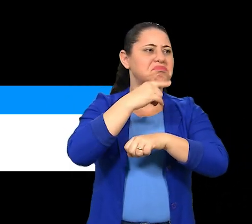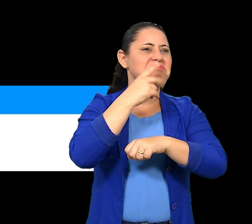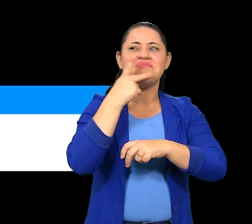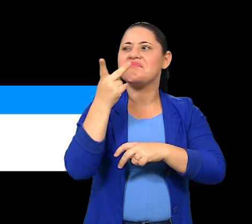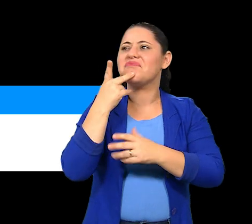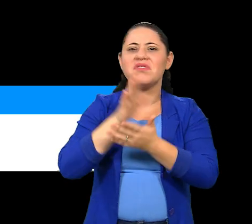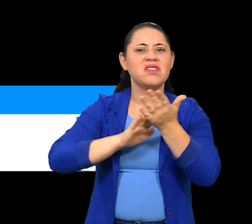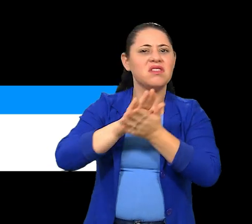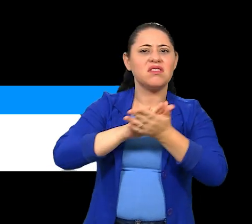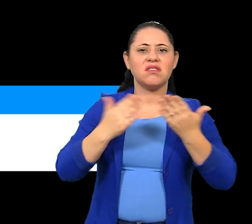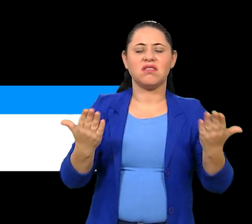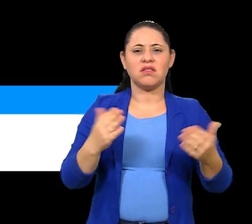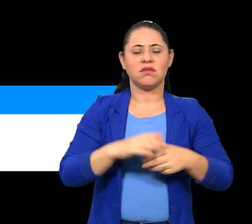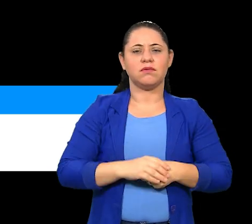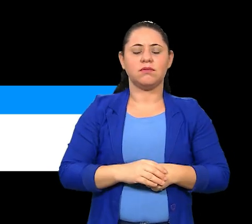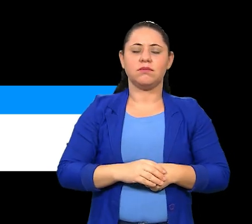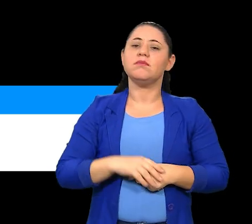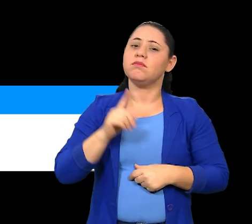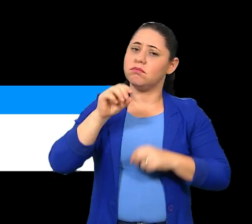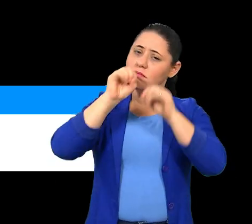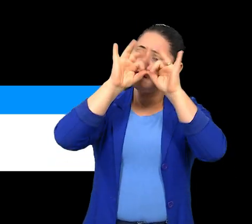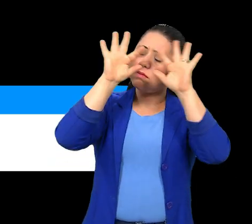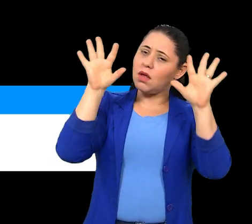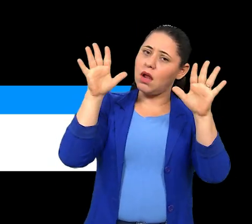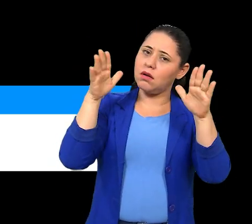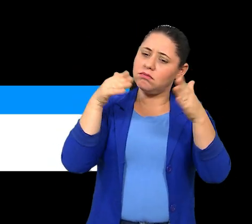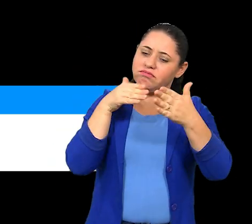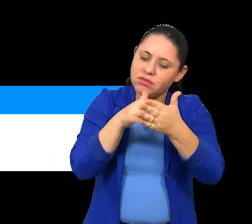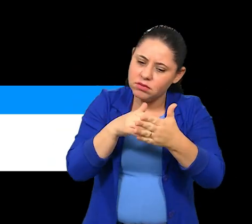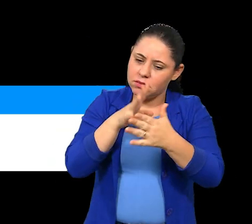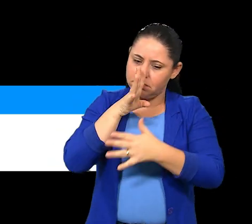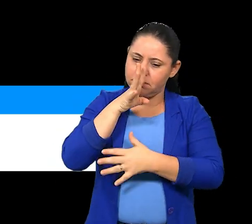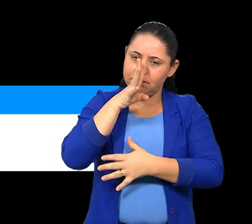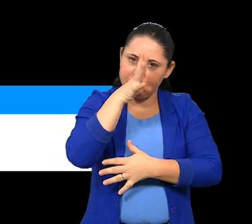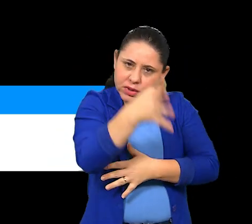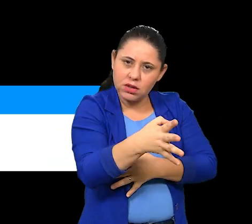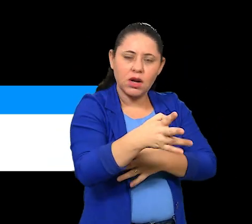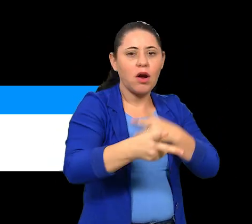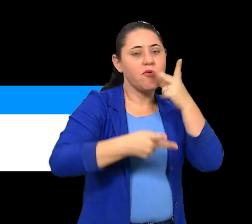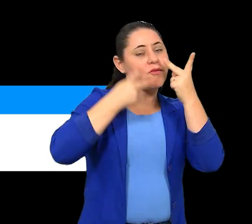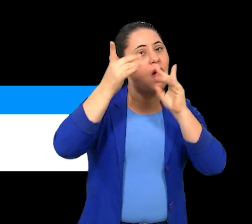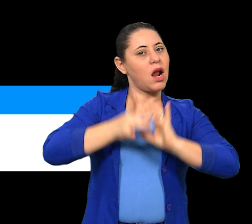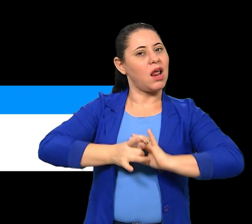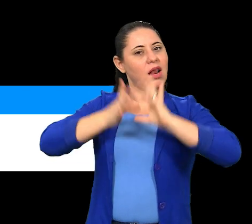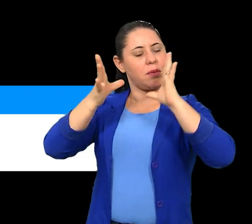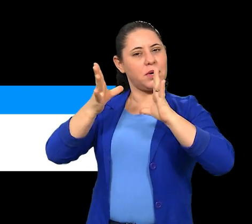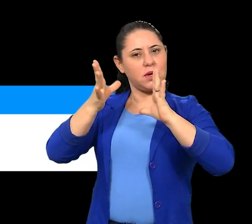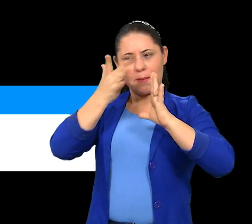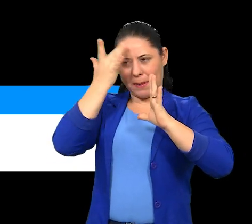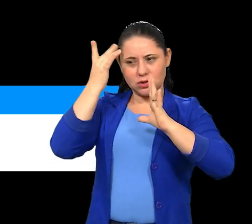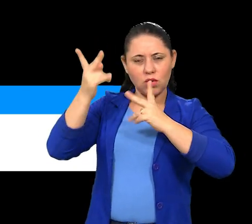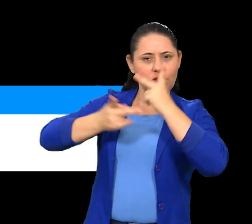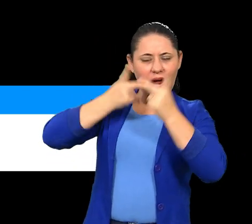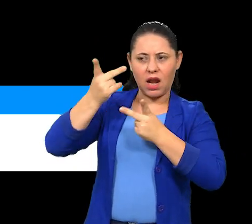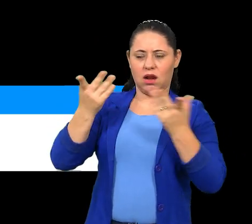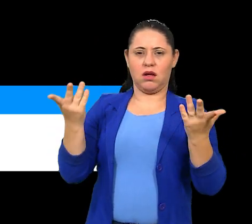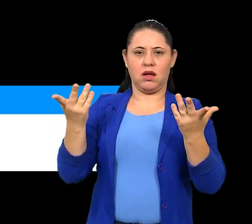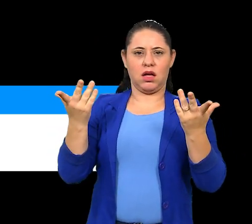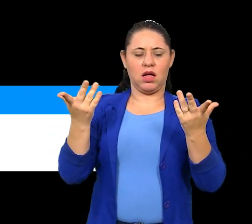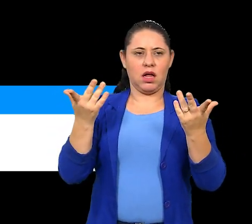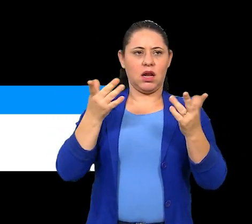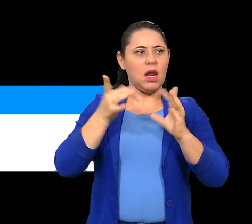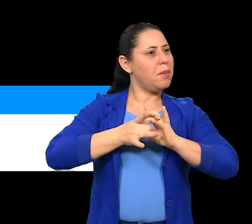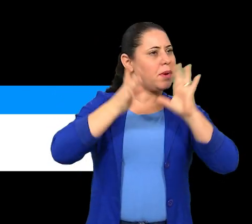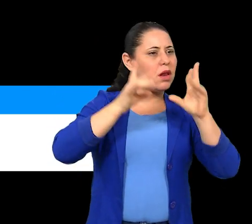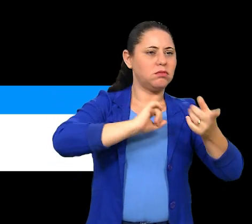constituição ninguém fala é claro a interferência na liberdade de expressão de manifestação